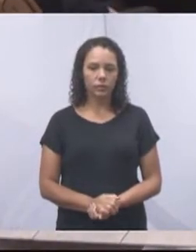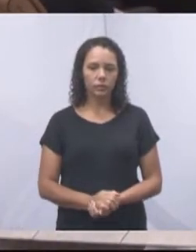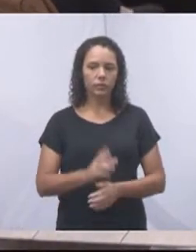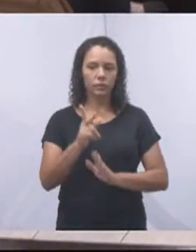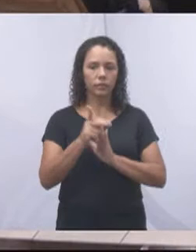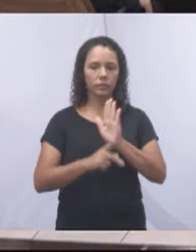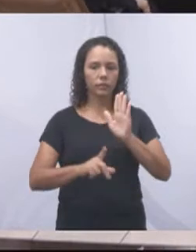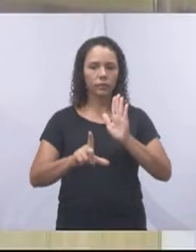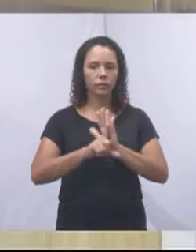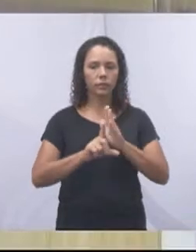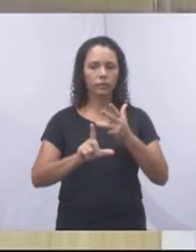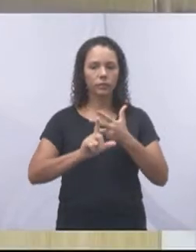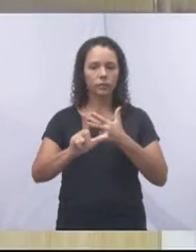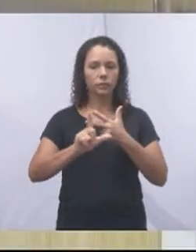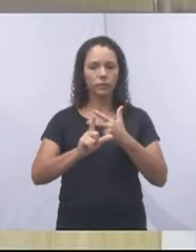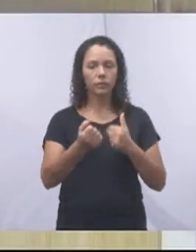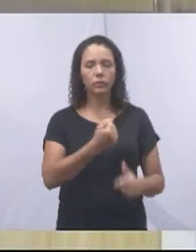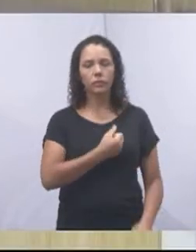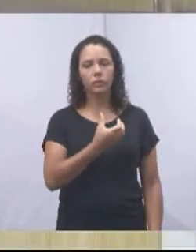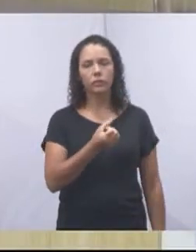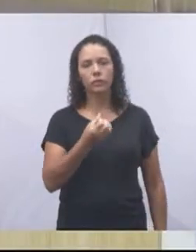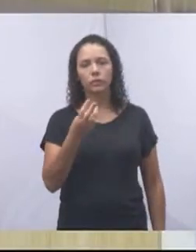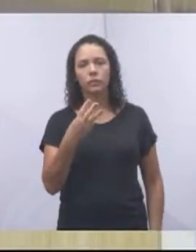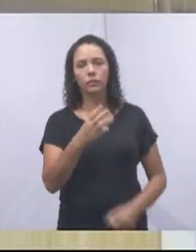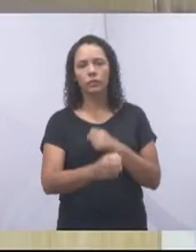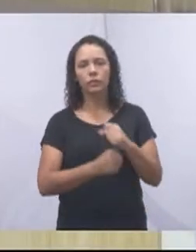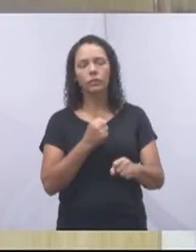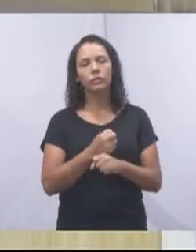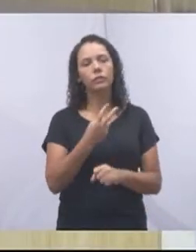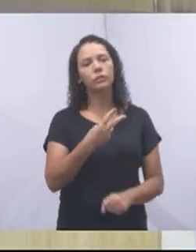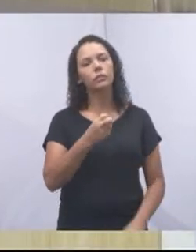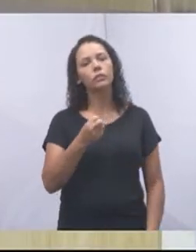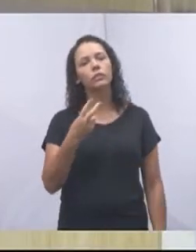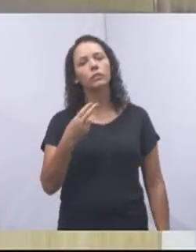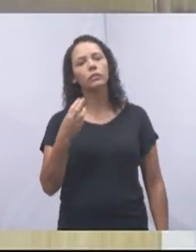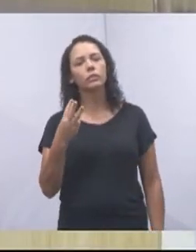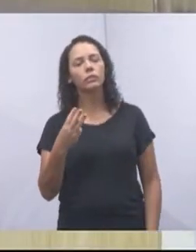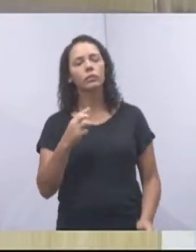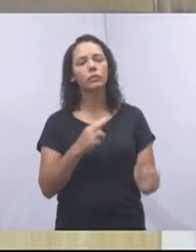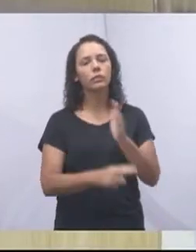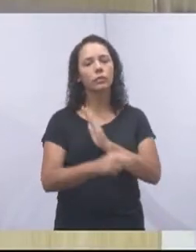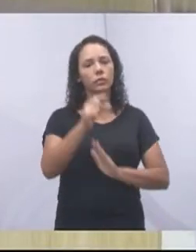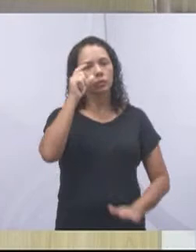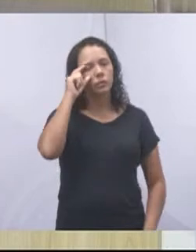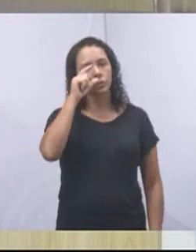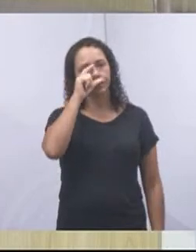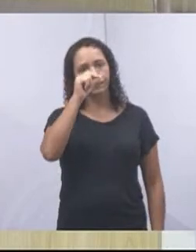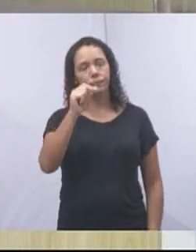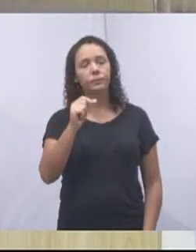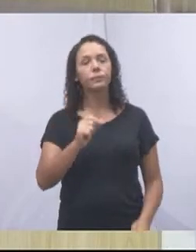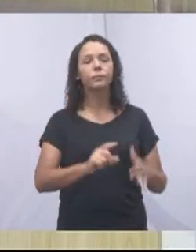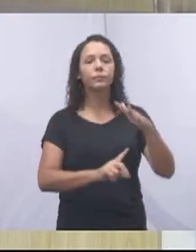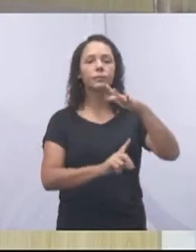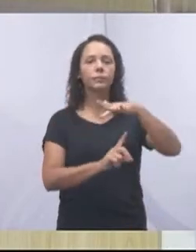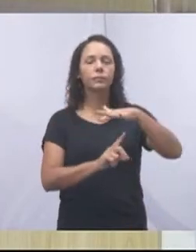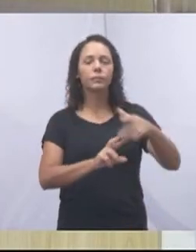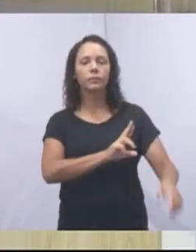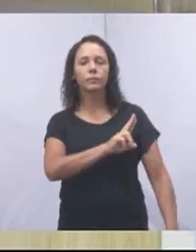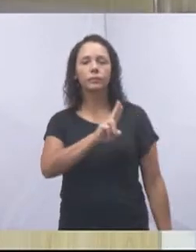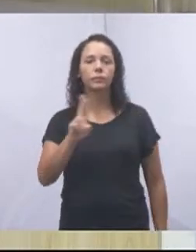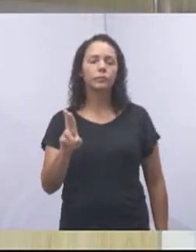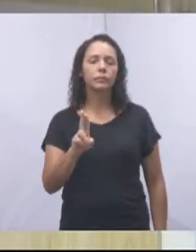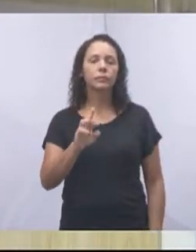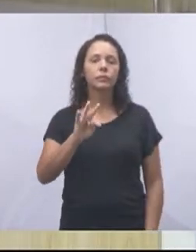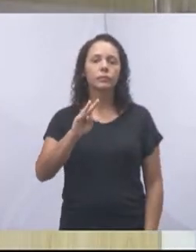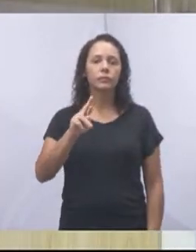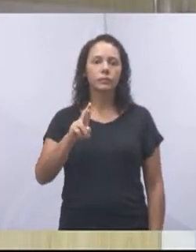Projeto de Lei do Legislativo número 63 de 2023, de autoria do vereador Abner Rosa, que dispõe sobre a denominação da